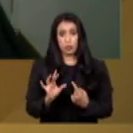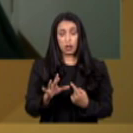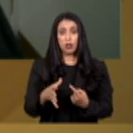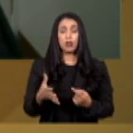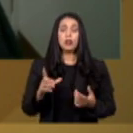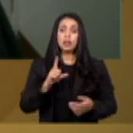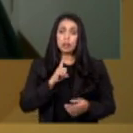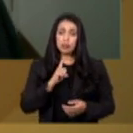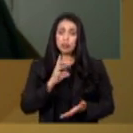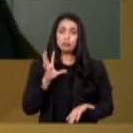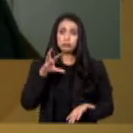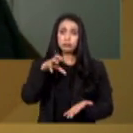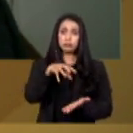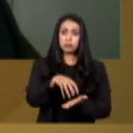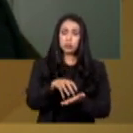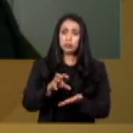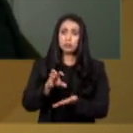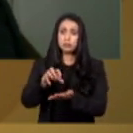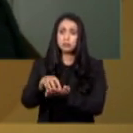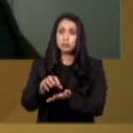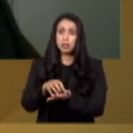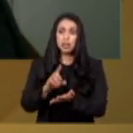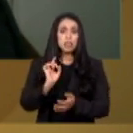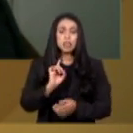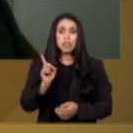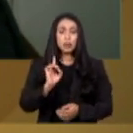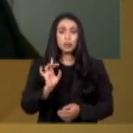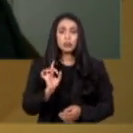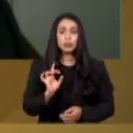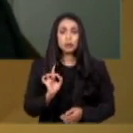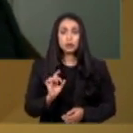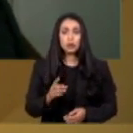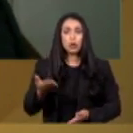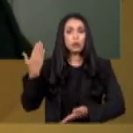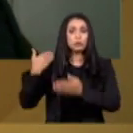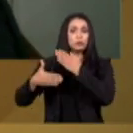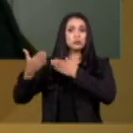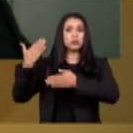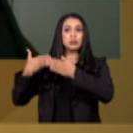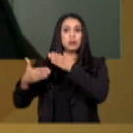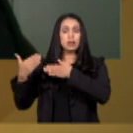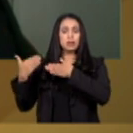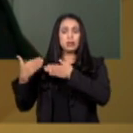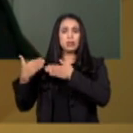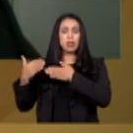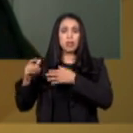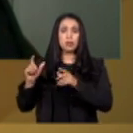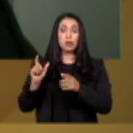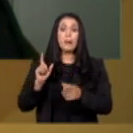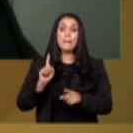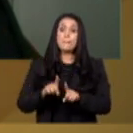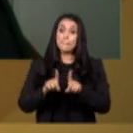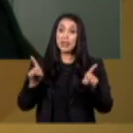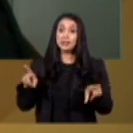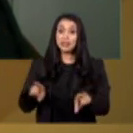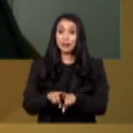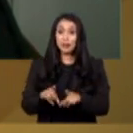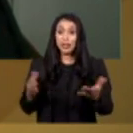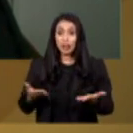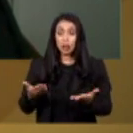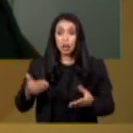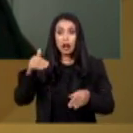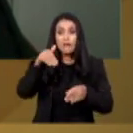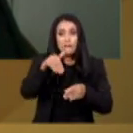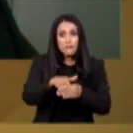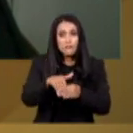composição do órgão especial passa a ser editada não apenas pela atividade mas também pela eleição dentro